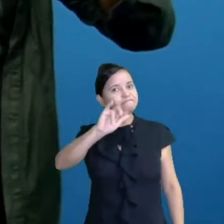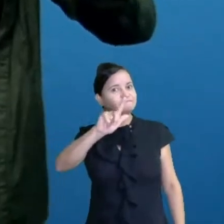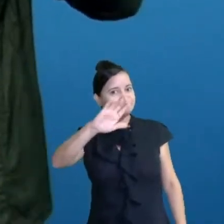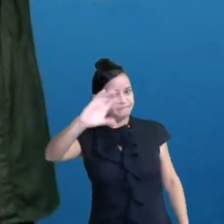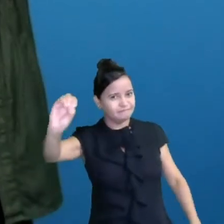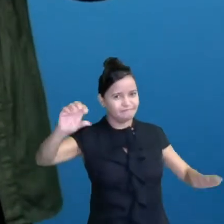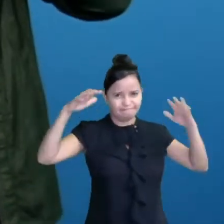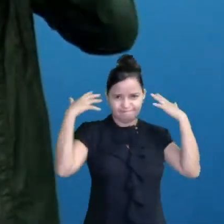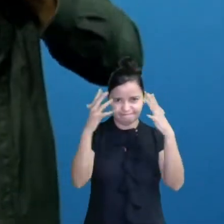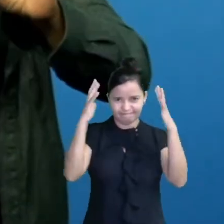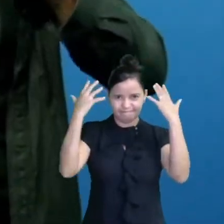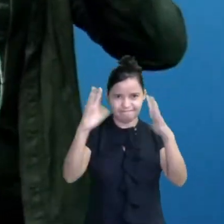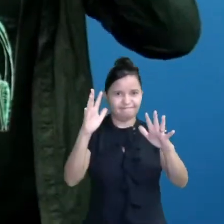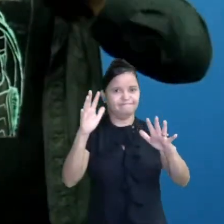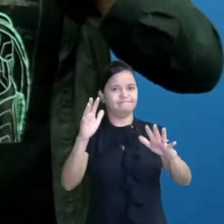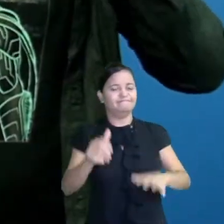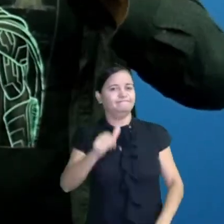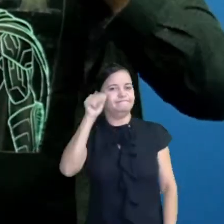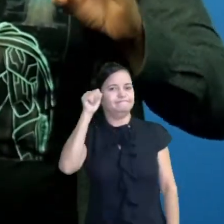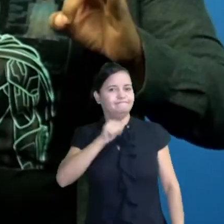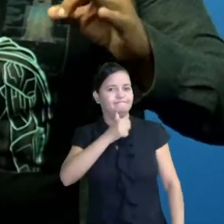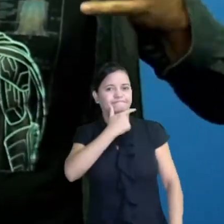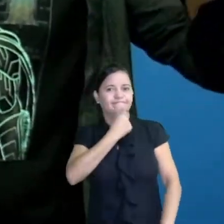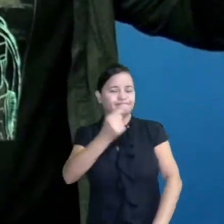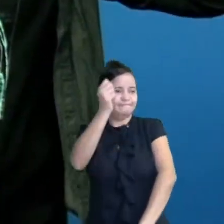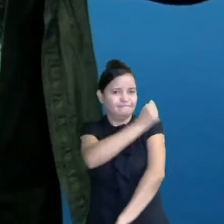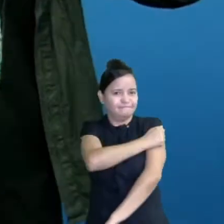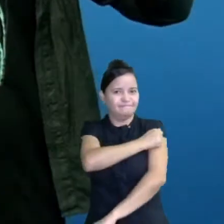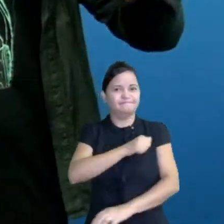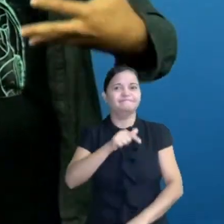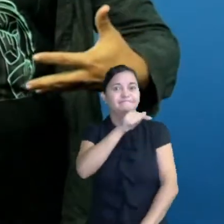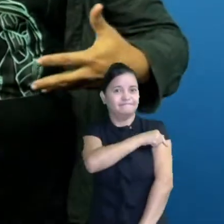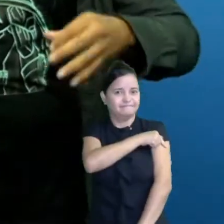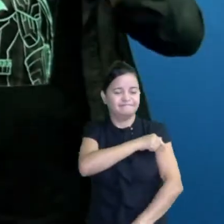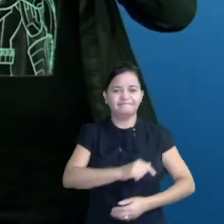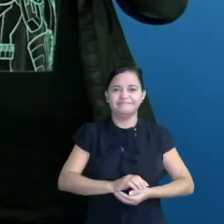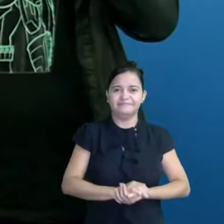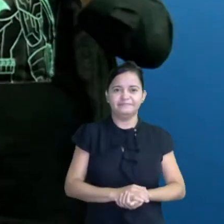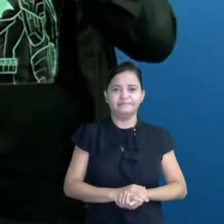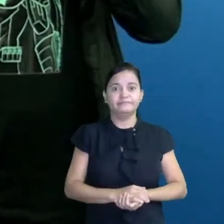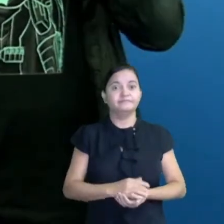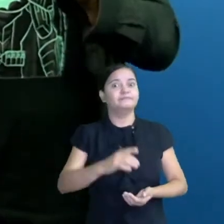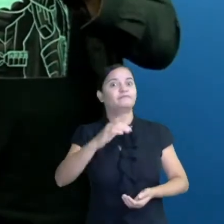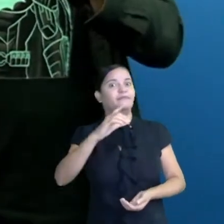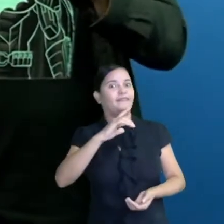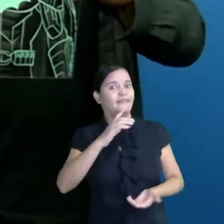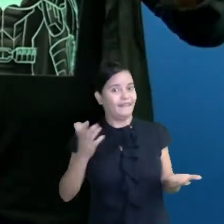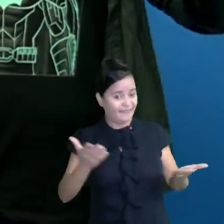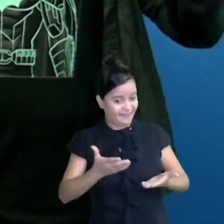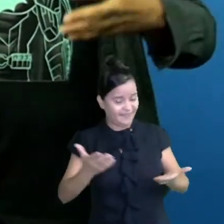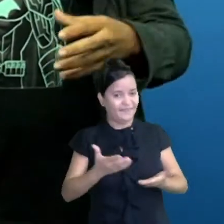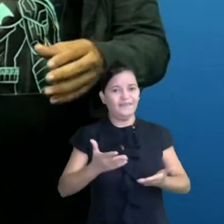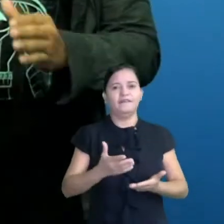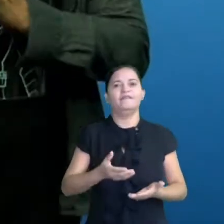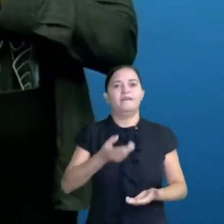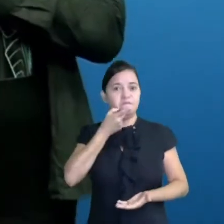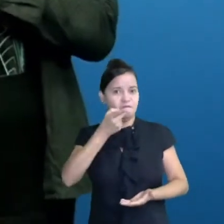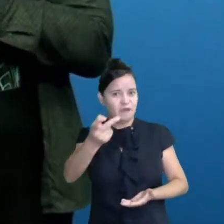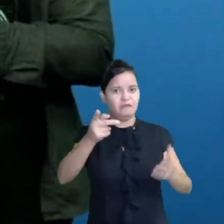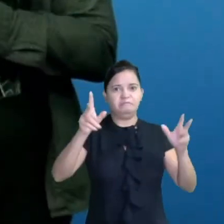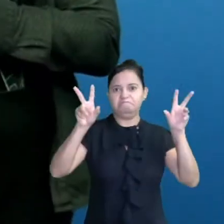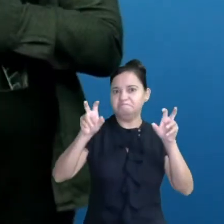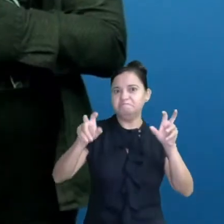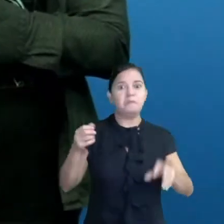Salve, salve, aluna e aluno do 7º ano. Quem é que está aqui na área? Tio Aprígio, para falar de um assunto de